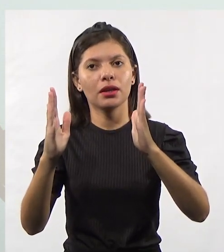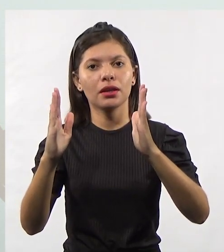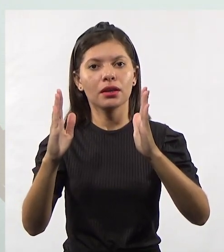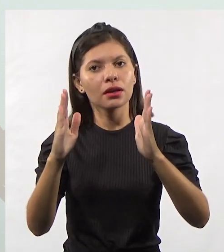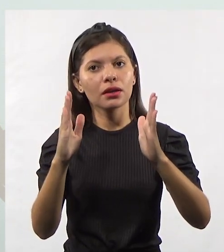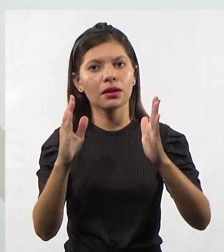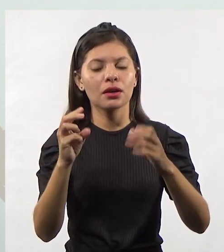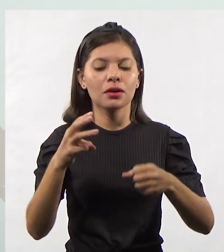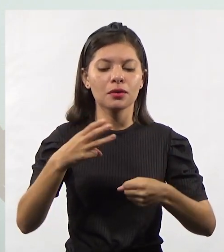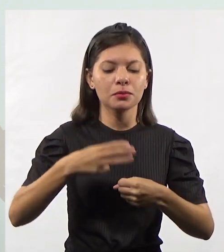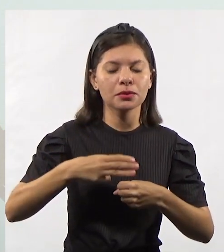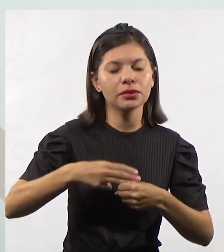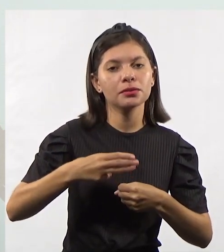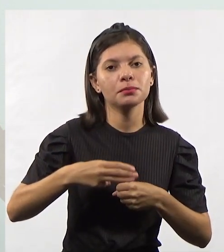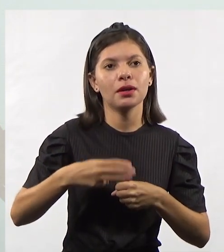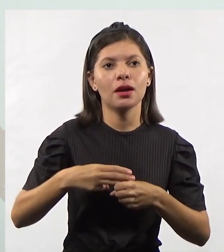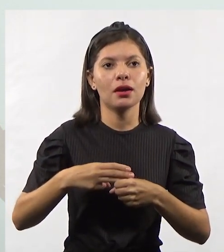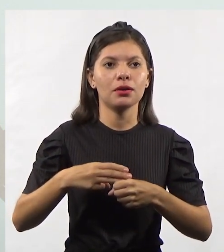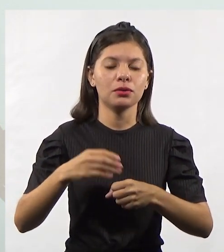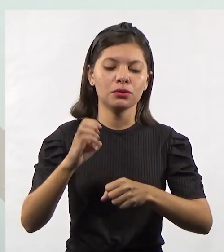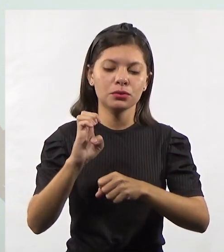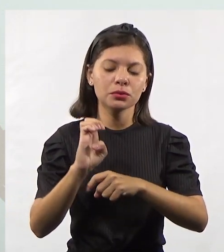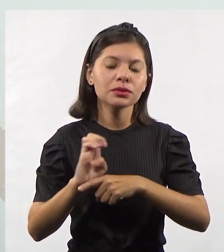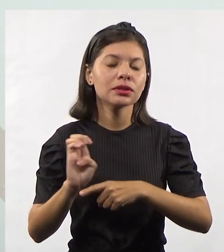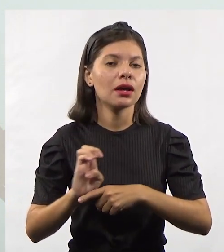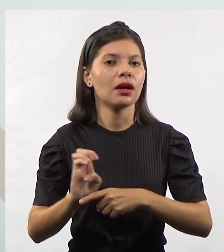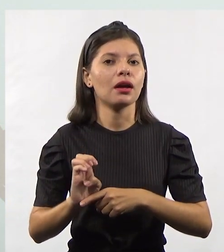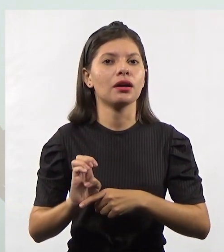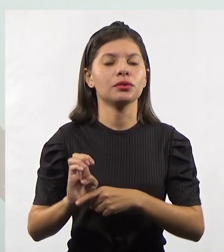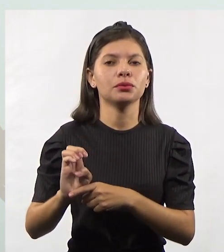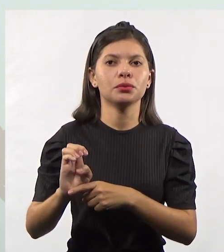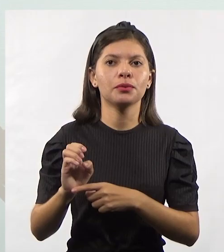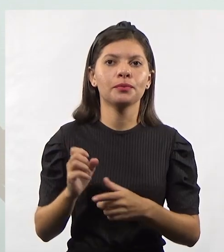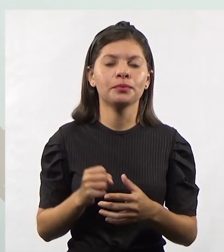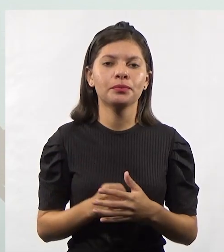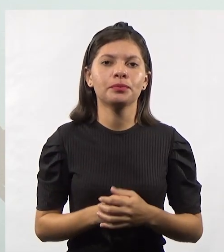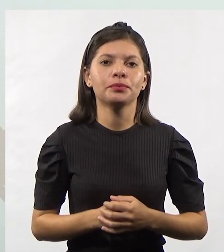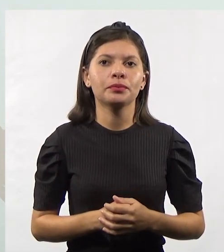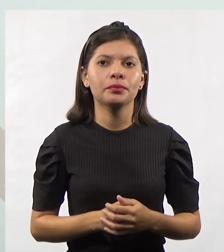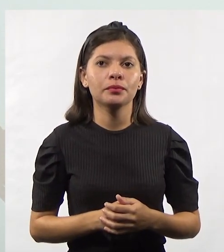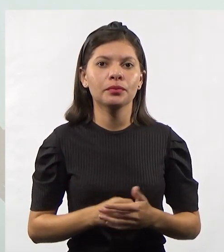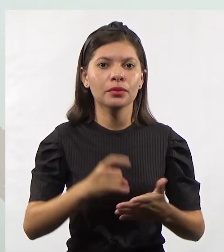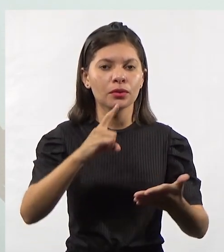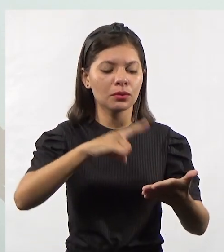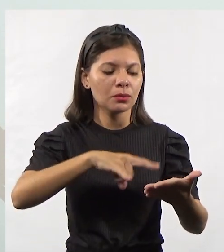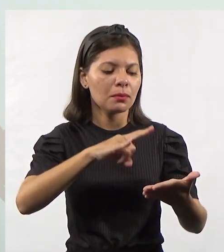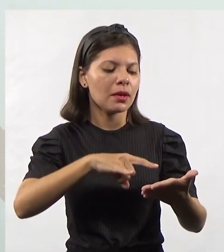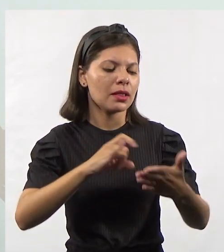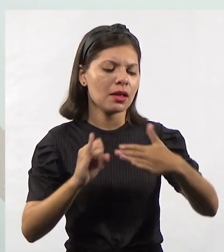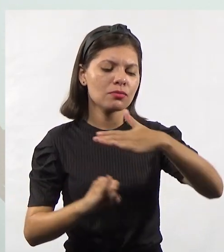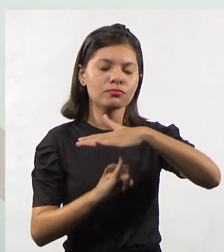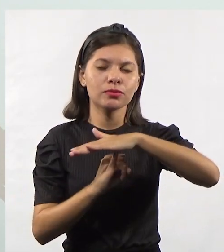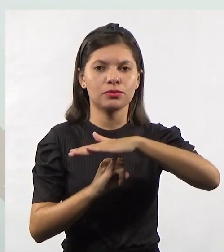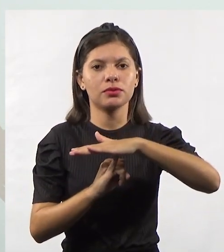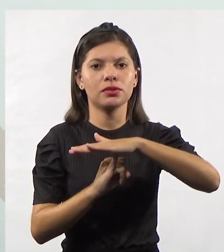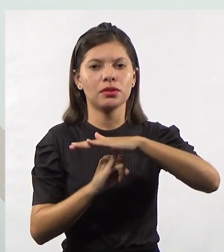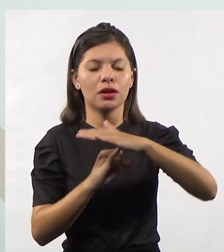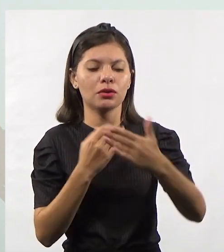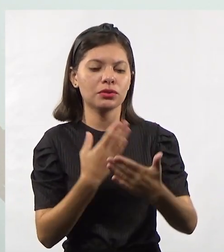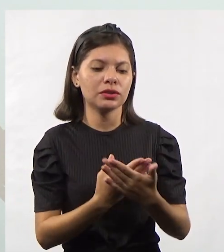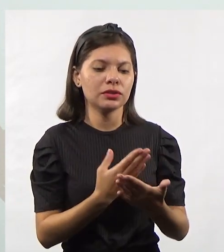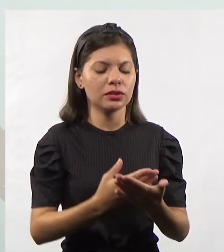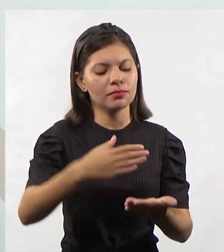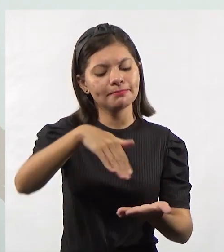estão no arquivo da instituição de ensino na Secretaria de Educação Municipal Estadual